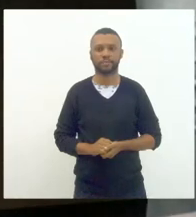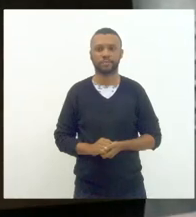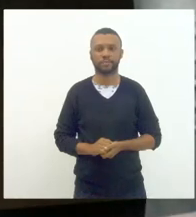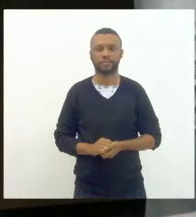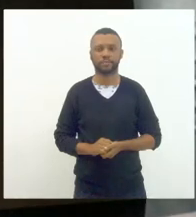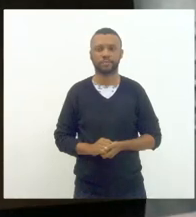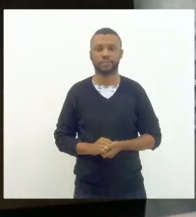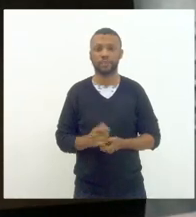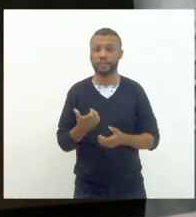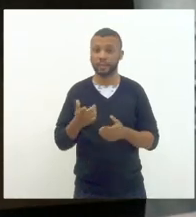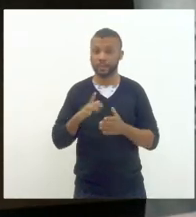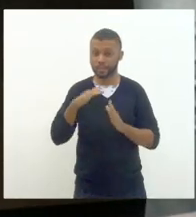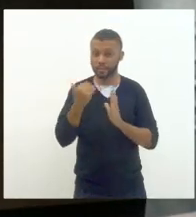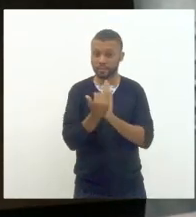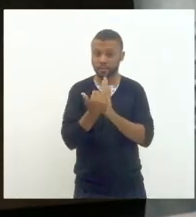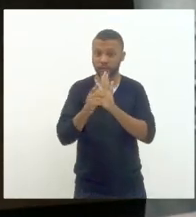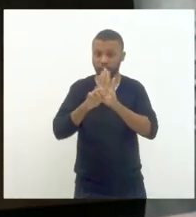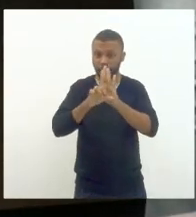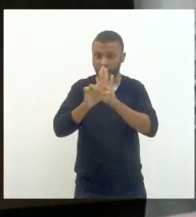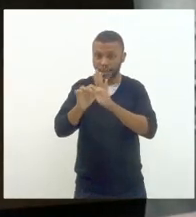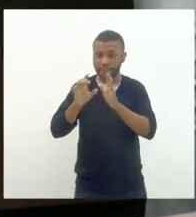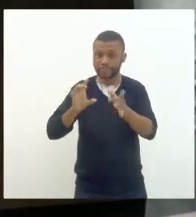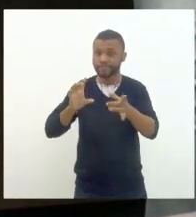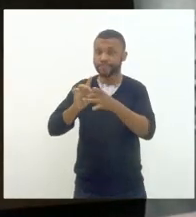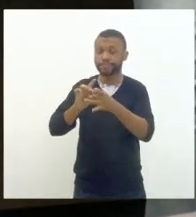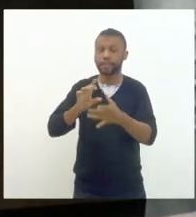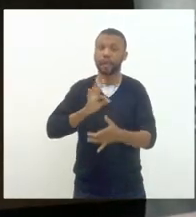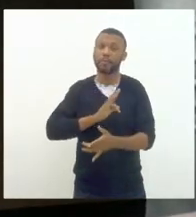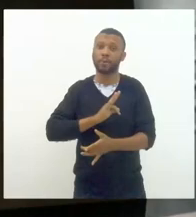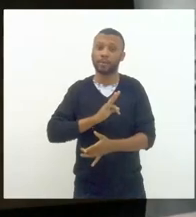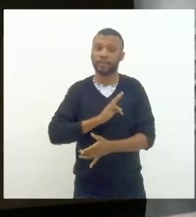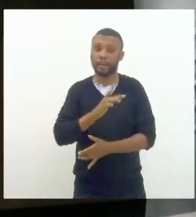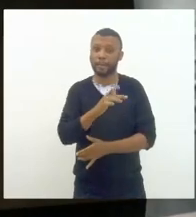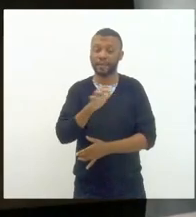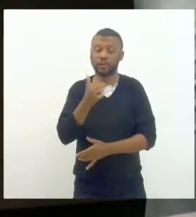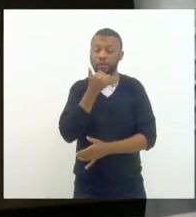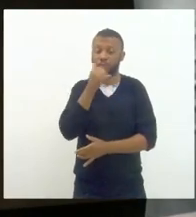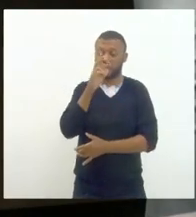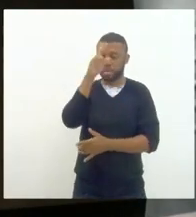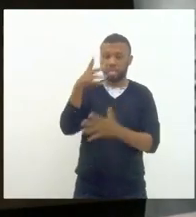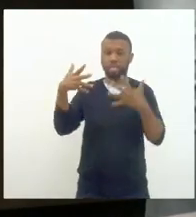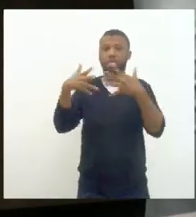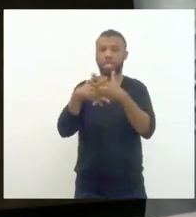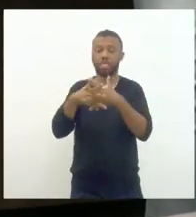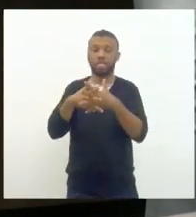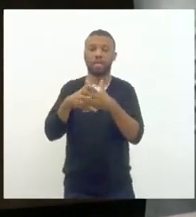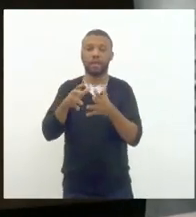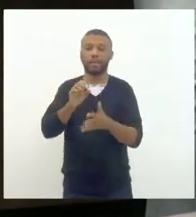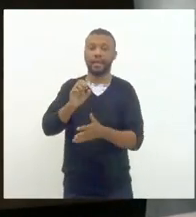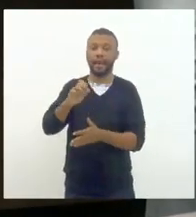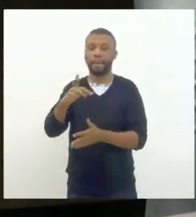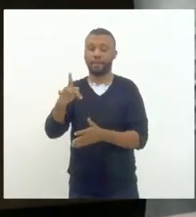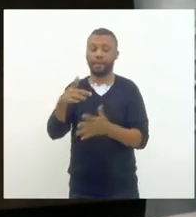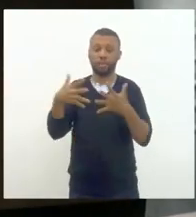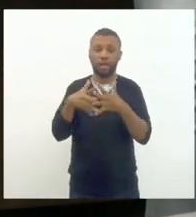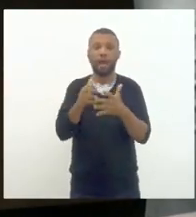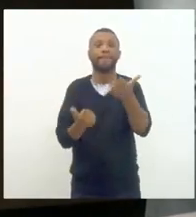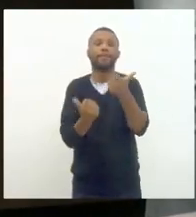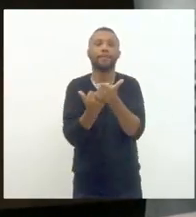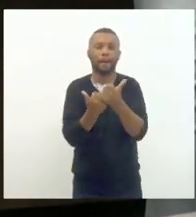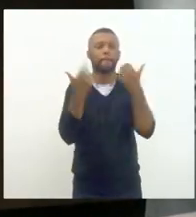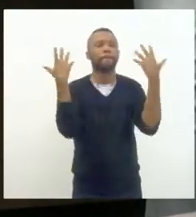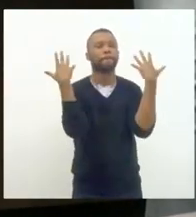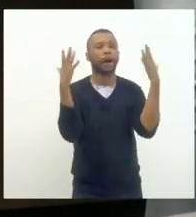pela Lei Orgânica da Polícia Penal. Eu falei SEAP, me desculpem. É favorável, senhor presidente. Parabéns a